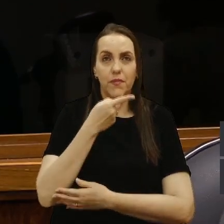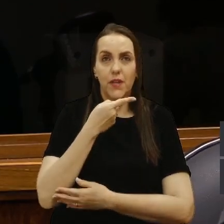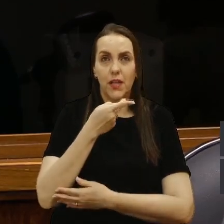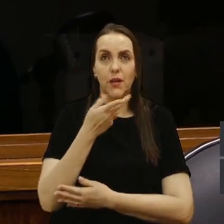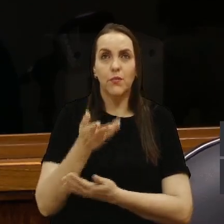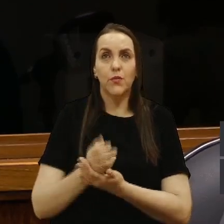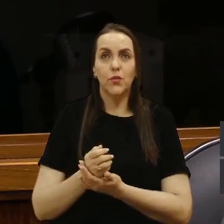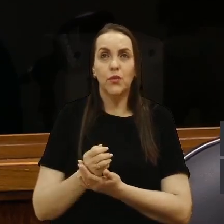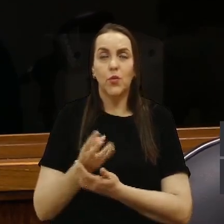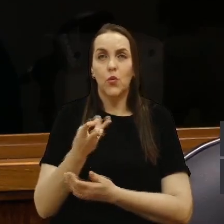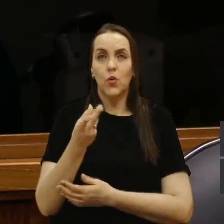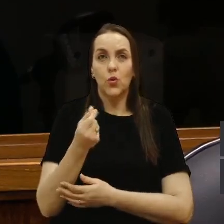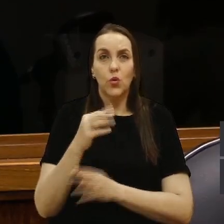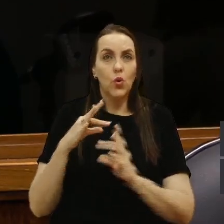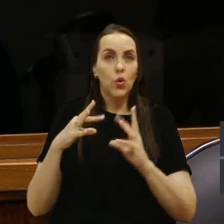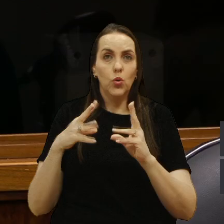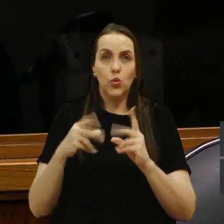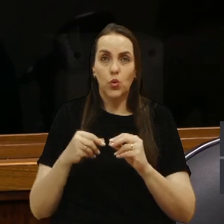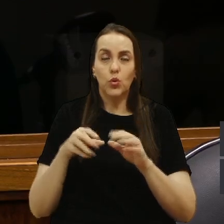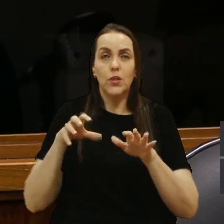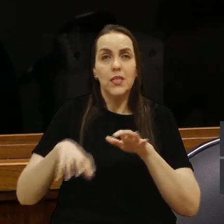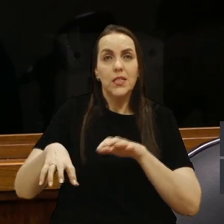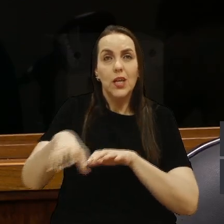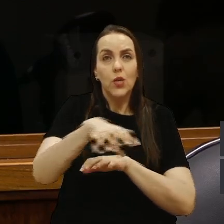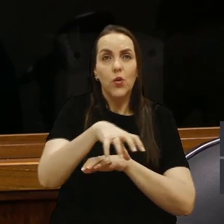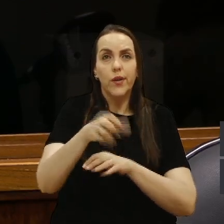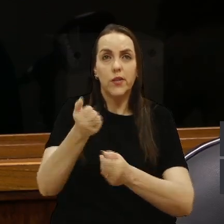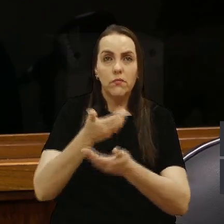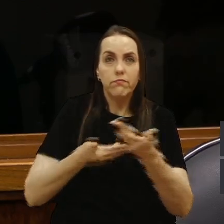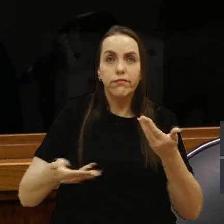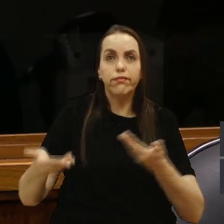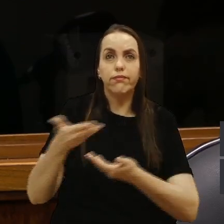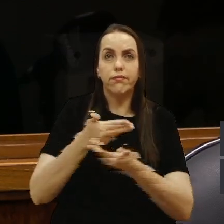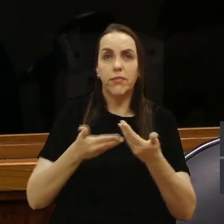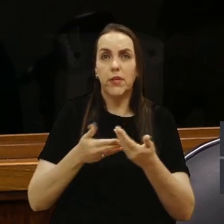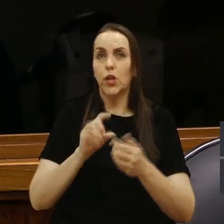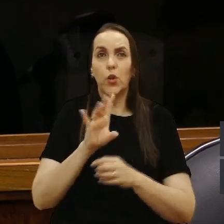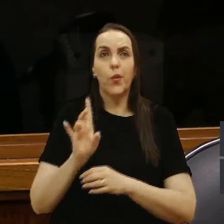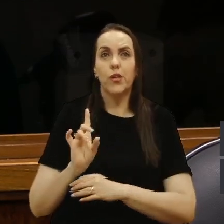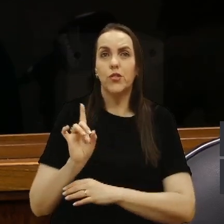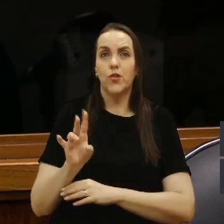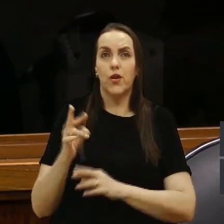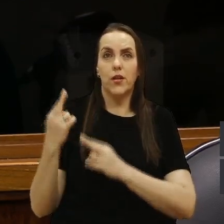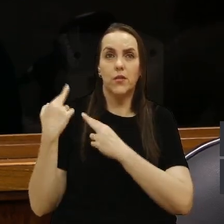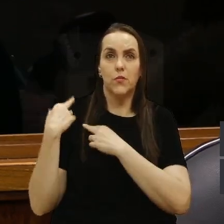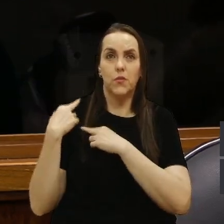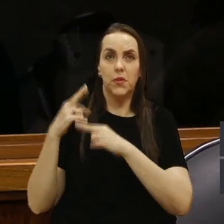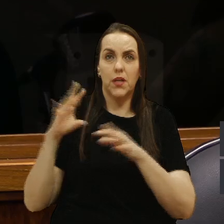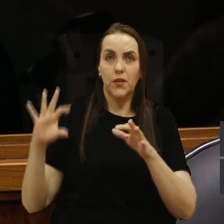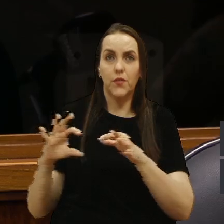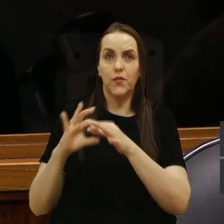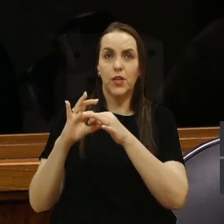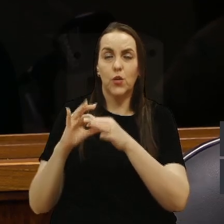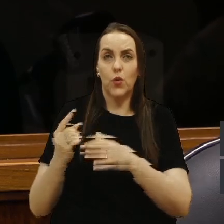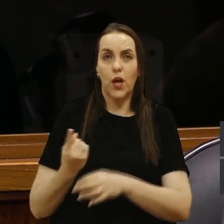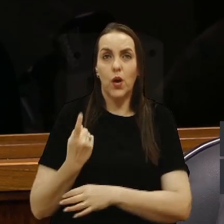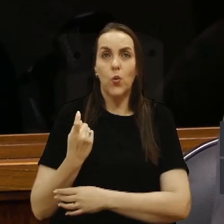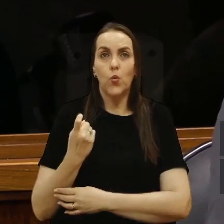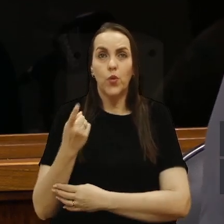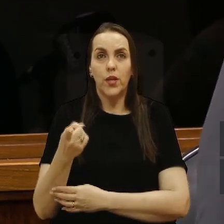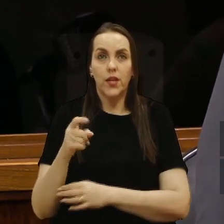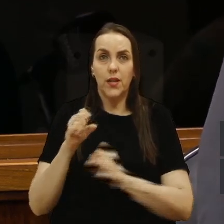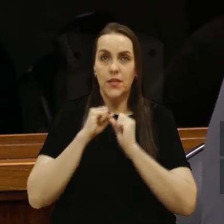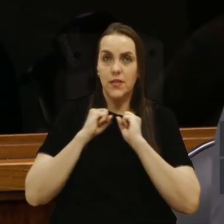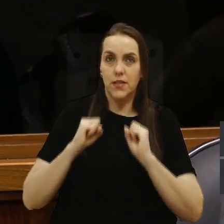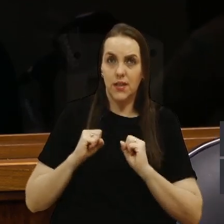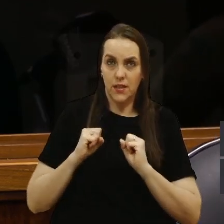quanto tudo tem que ser intersetorial. Então, isso aqui não ficaria só vinculado a uma